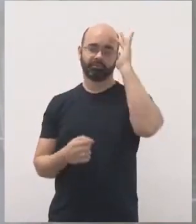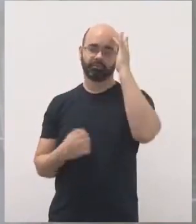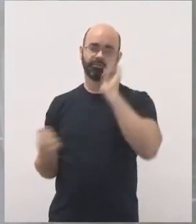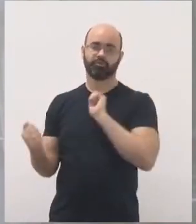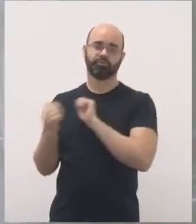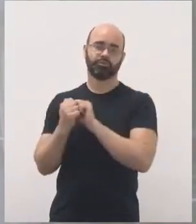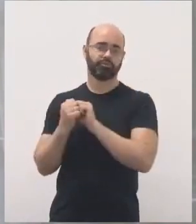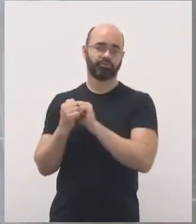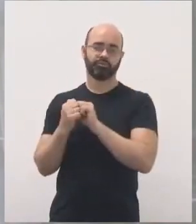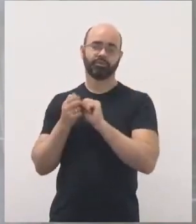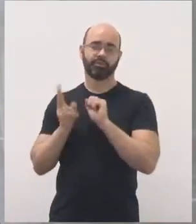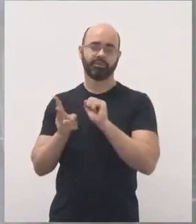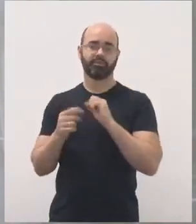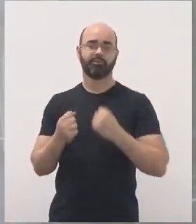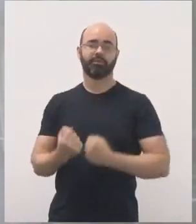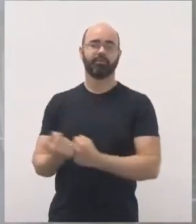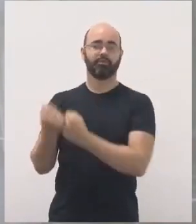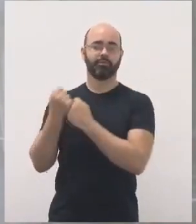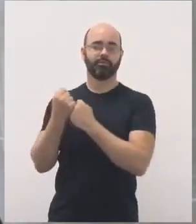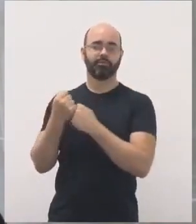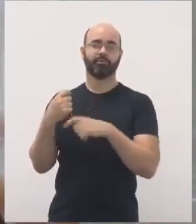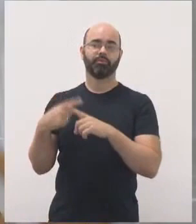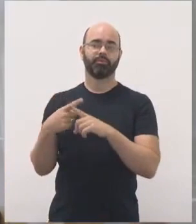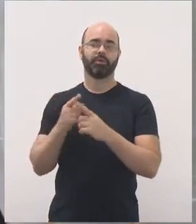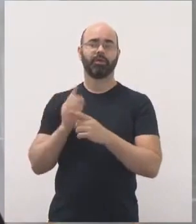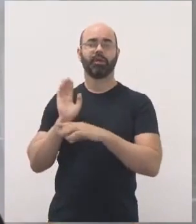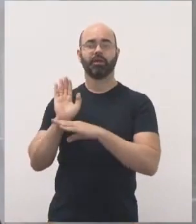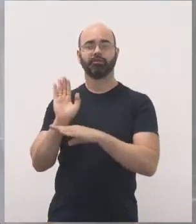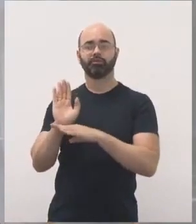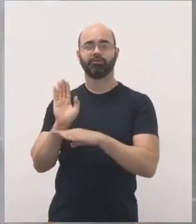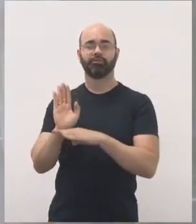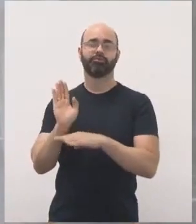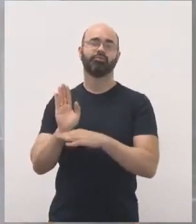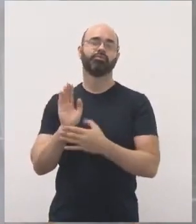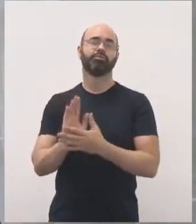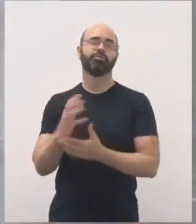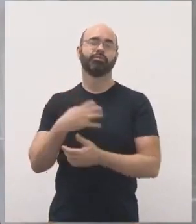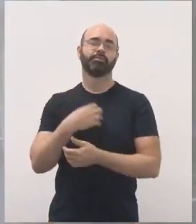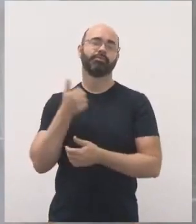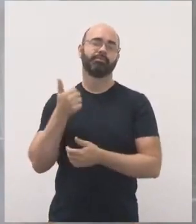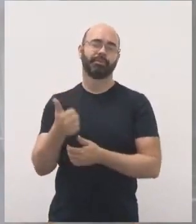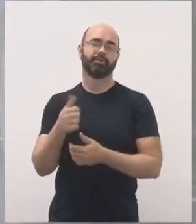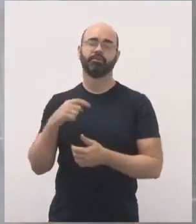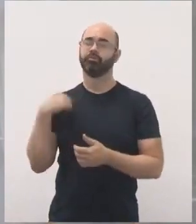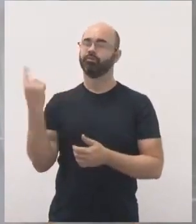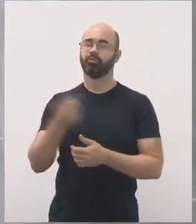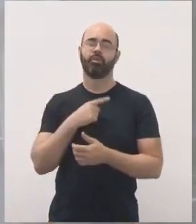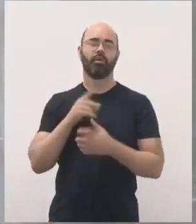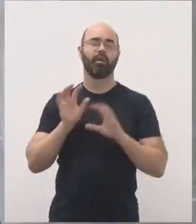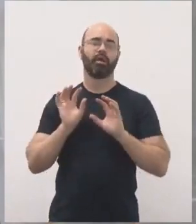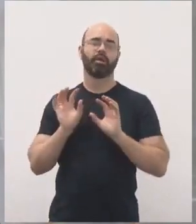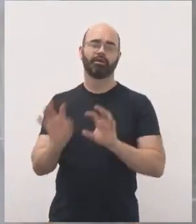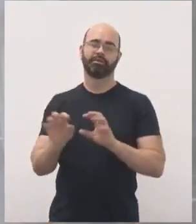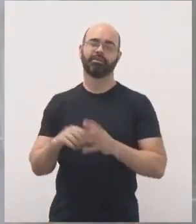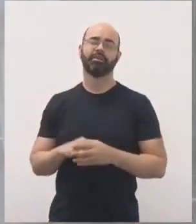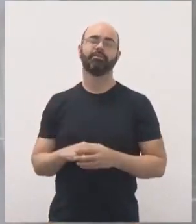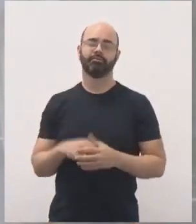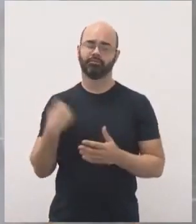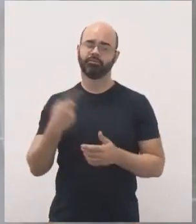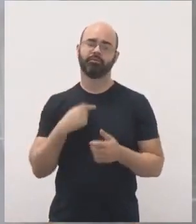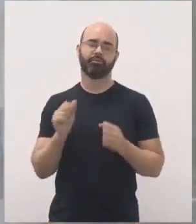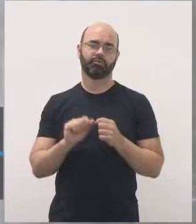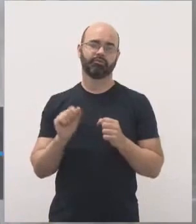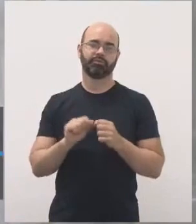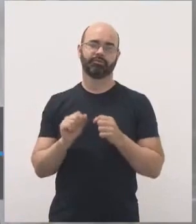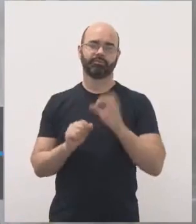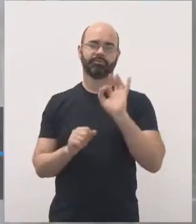que é apoiar, né, que é pedir ajuda, que é dar uma palavra positiva, isso todos nós fazemos, né? Isso